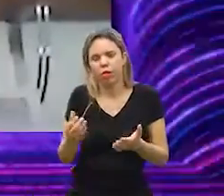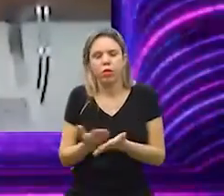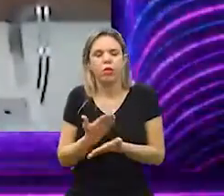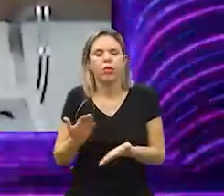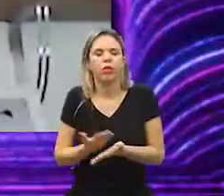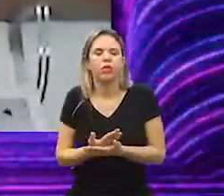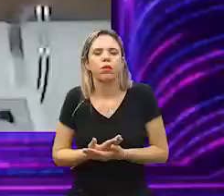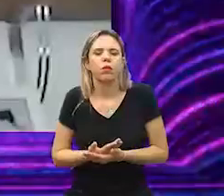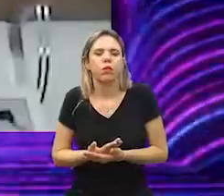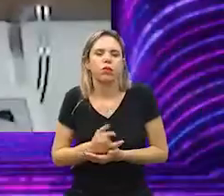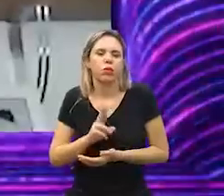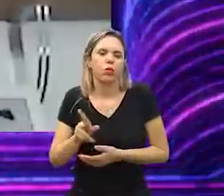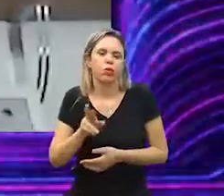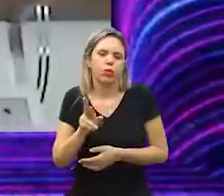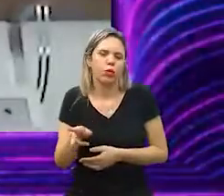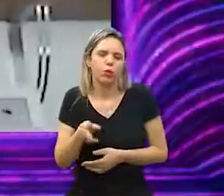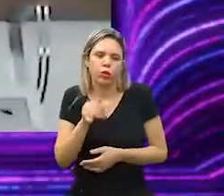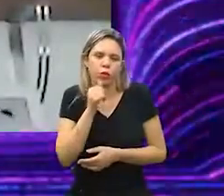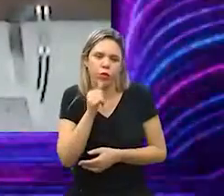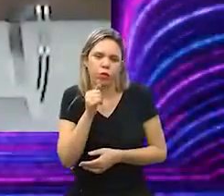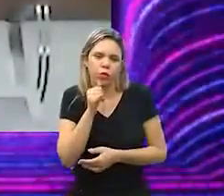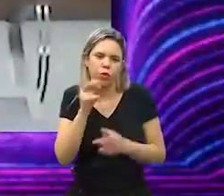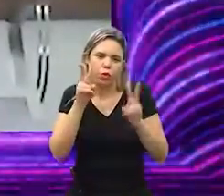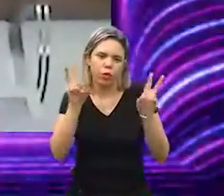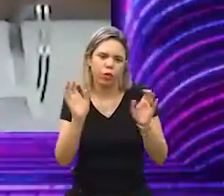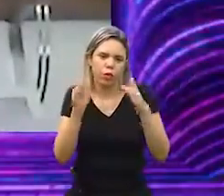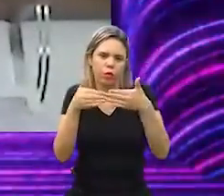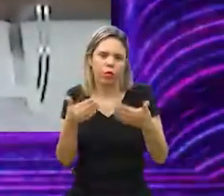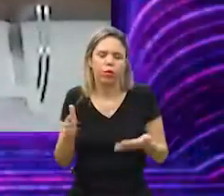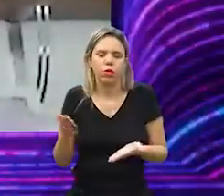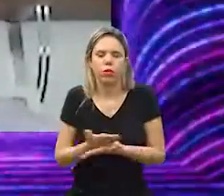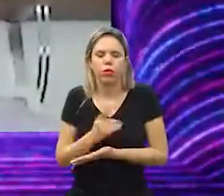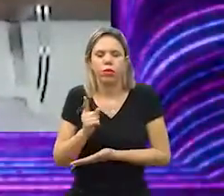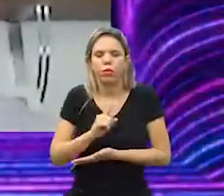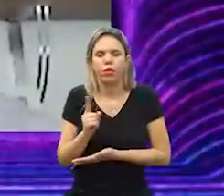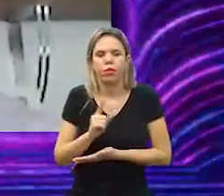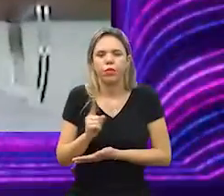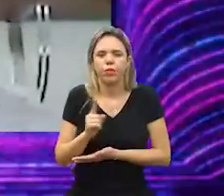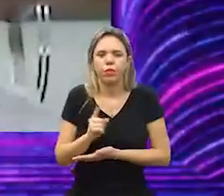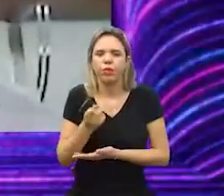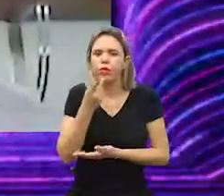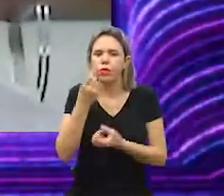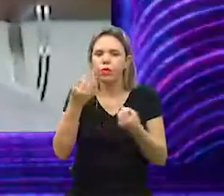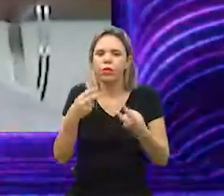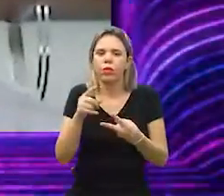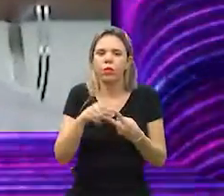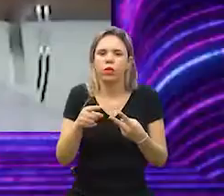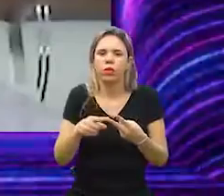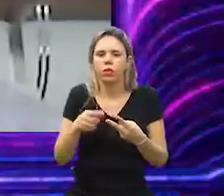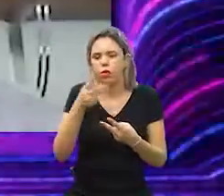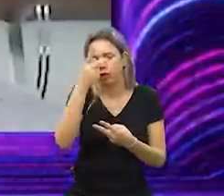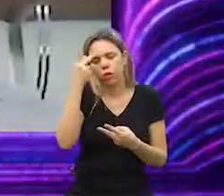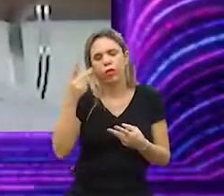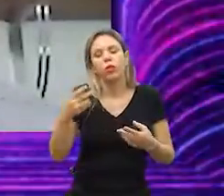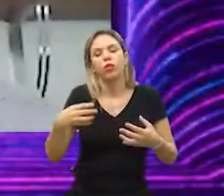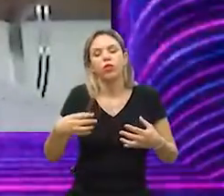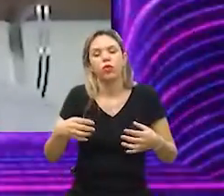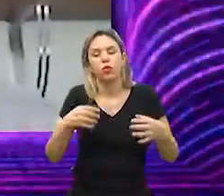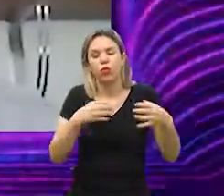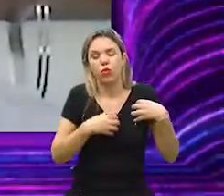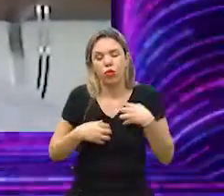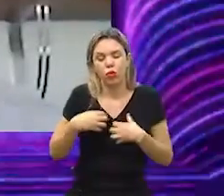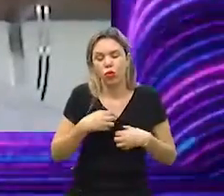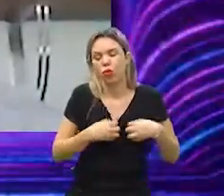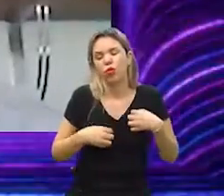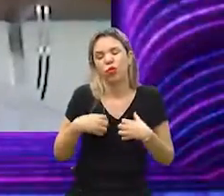livro, mas ela não é o tema central do livro, né? O tema central do livro, como eu disse, são dores humanas, dor